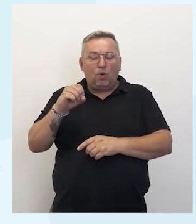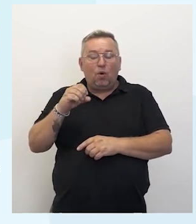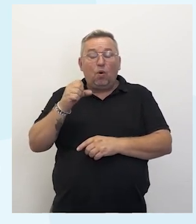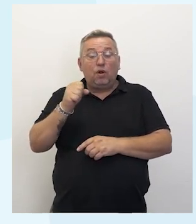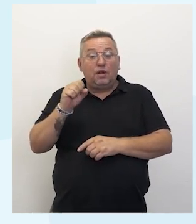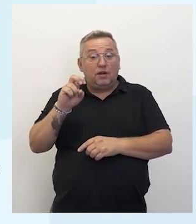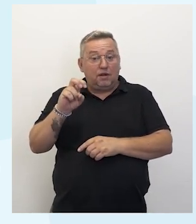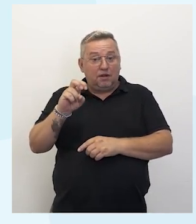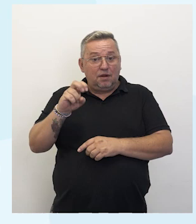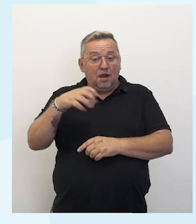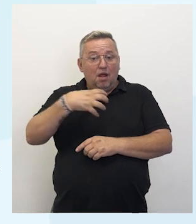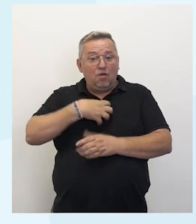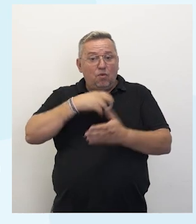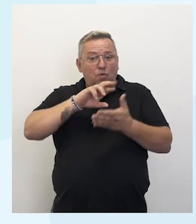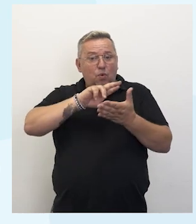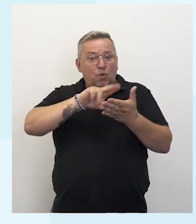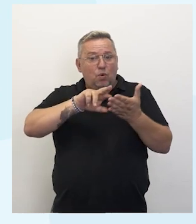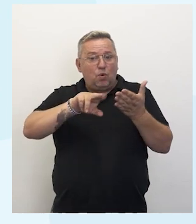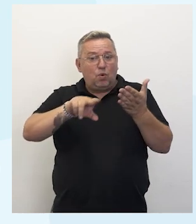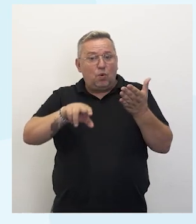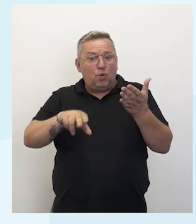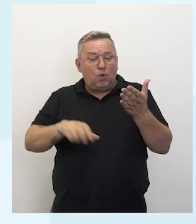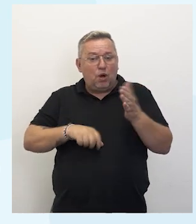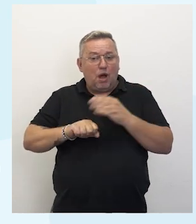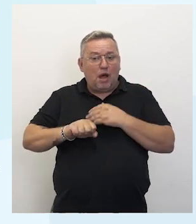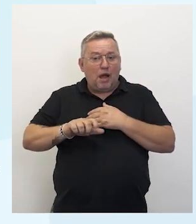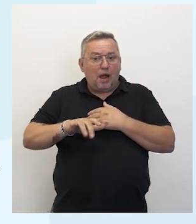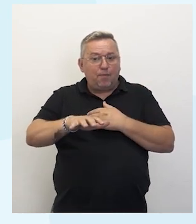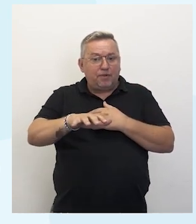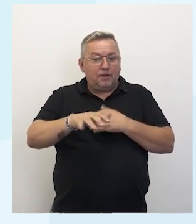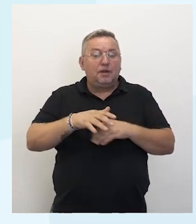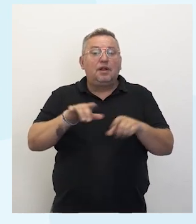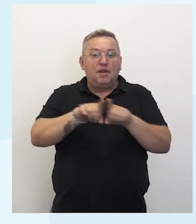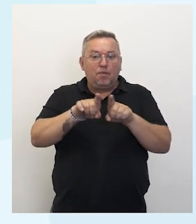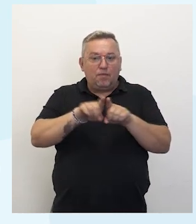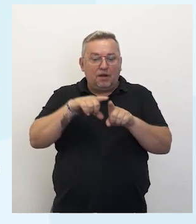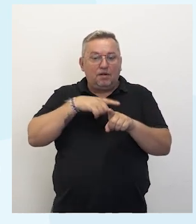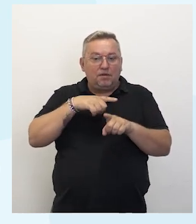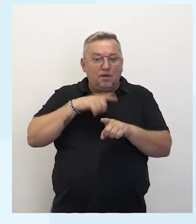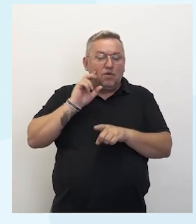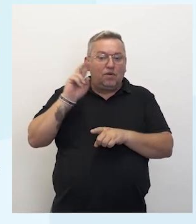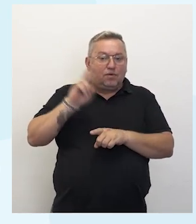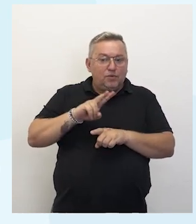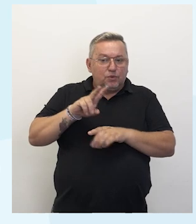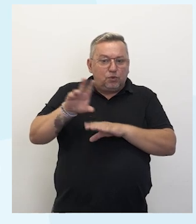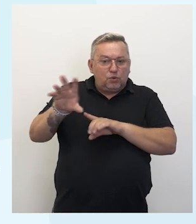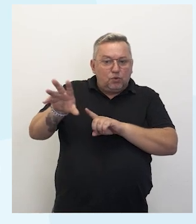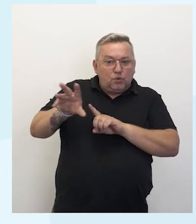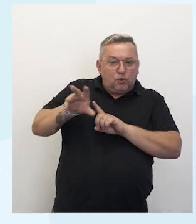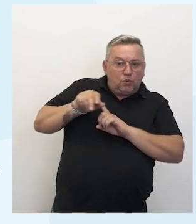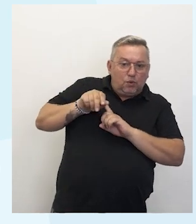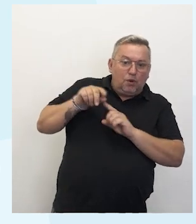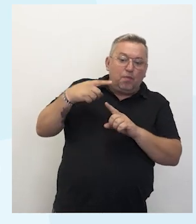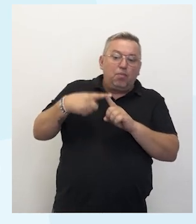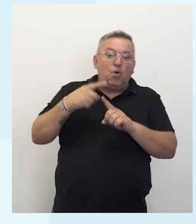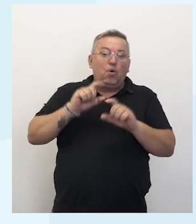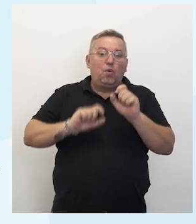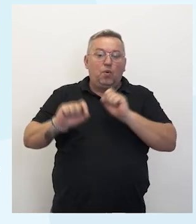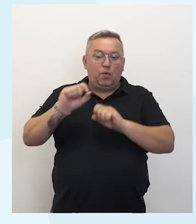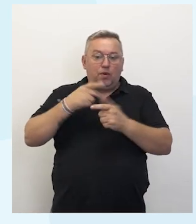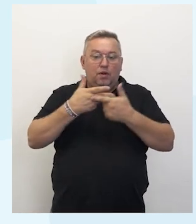85 espécies de répteis, tá bom? Que também estão sendo atraídos aí, primeiro, é lógico, pela questão